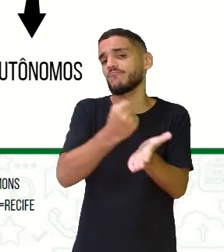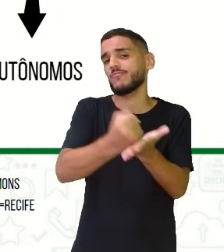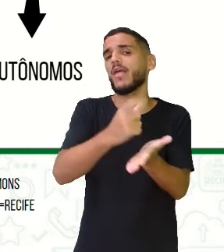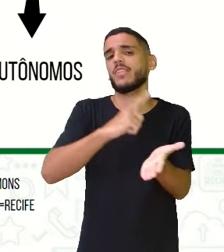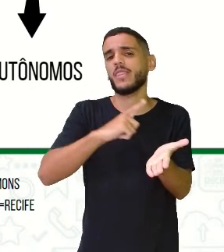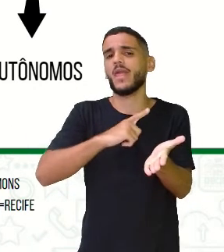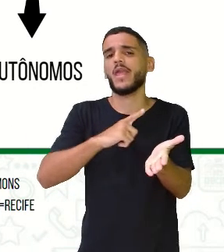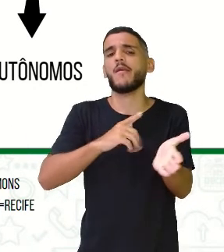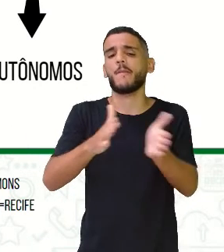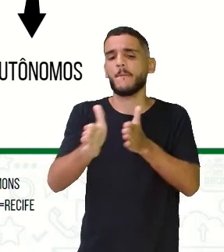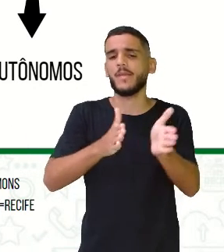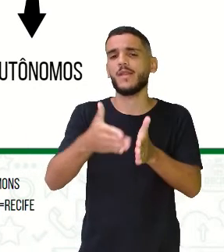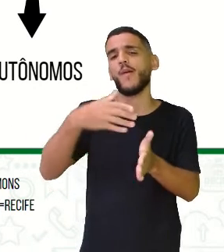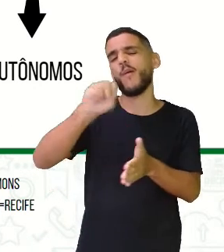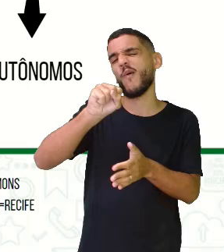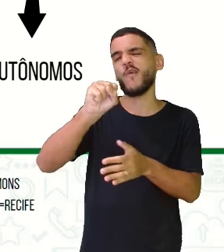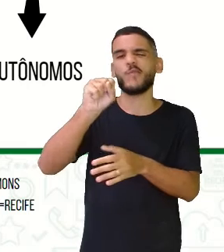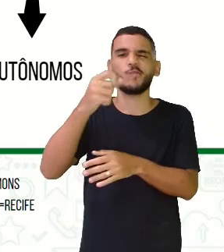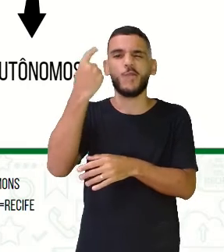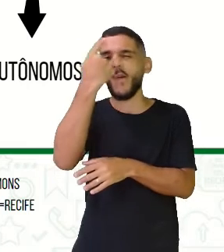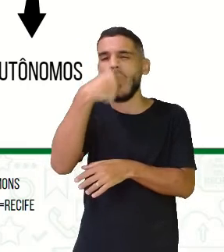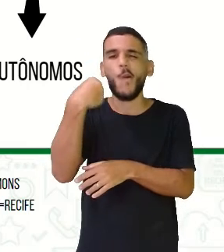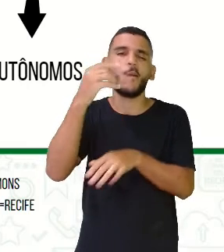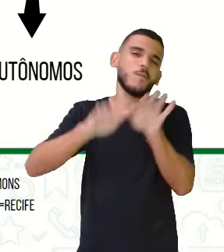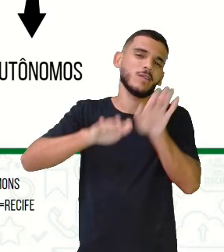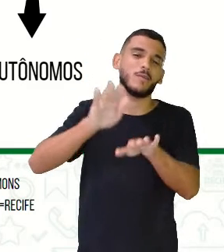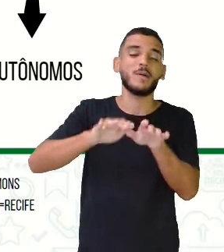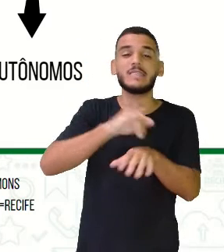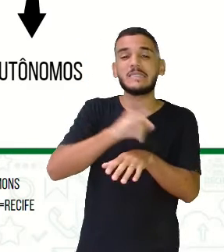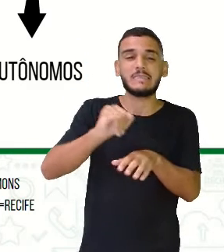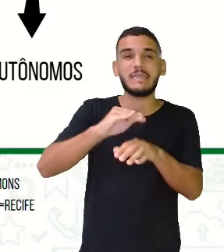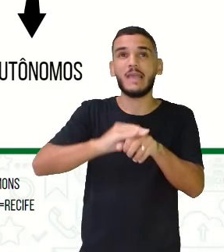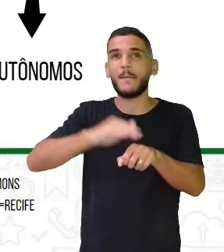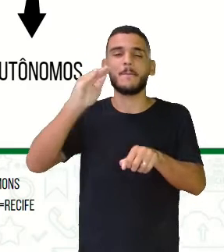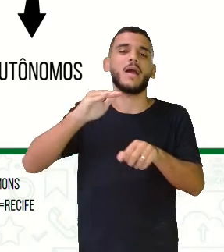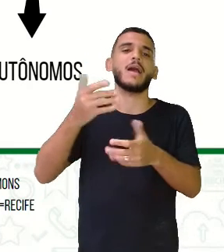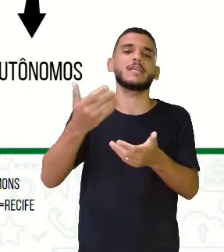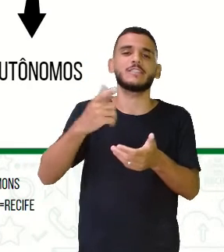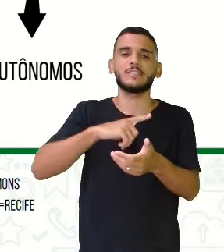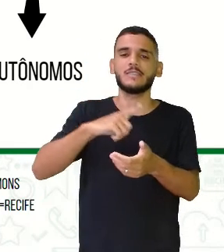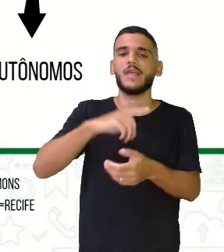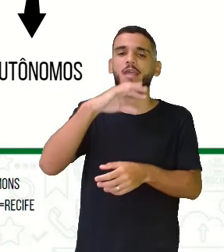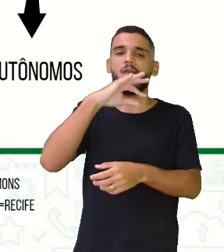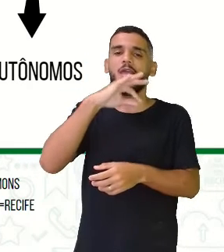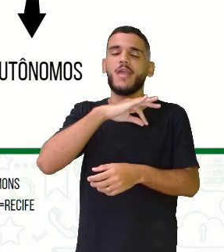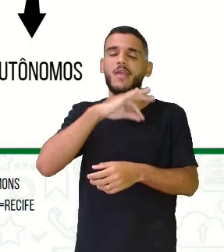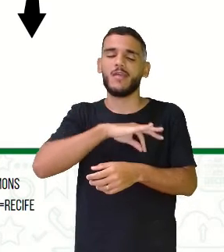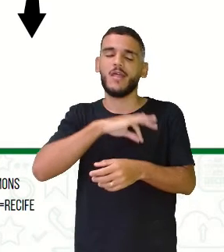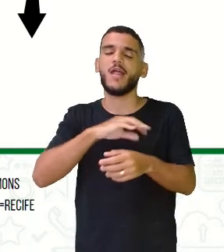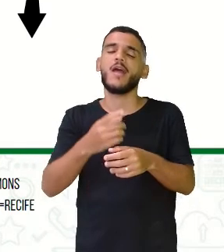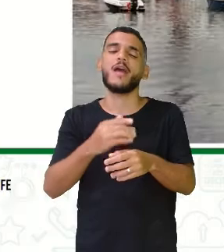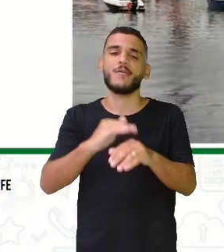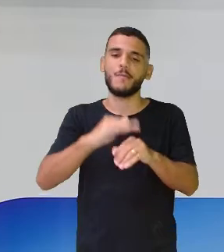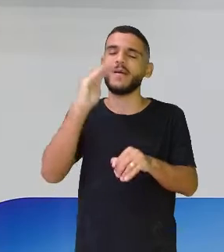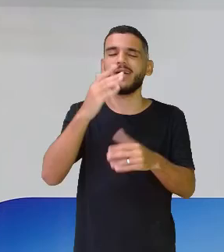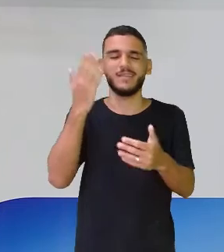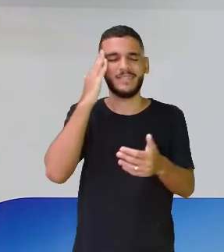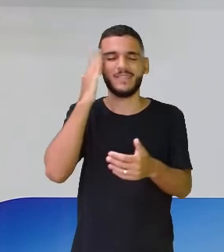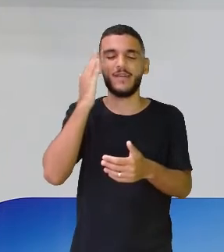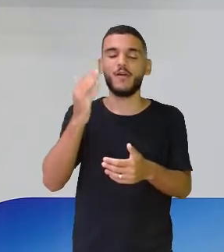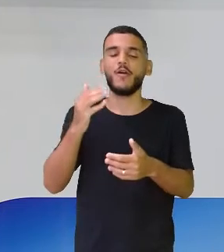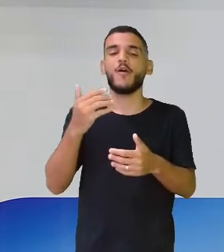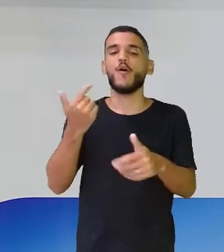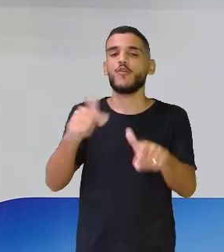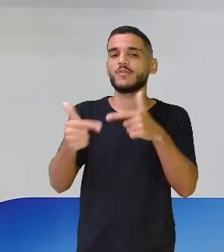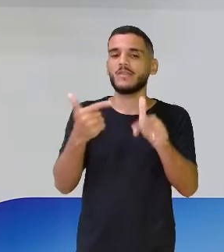horário fixo de trabalho. Se ele passar desse trabalho, ele recebe hora extra. O trabalho não formal, não. No trabalho não